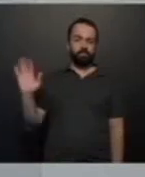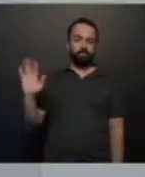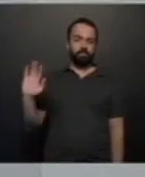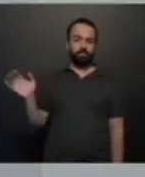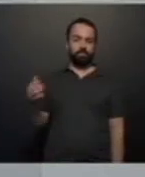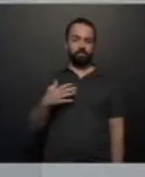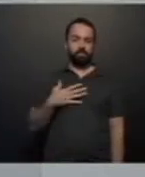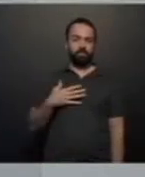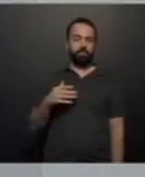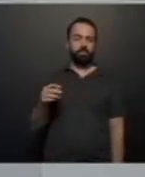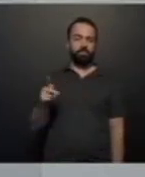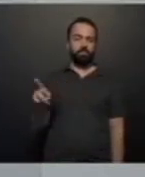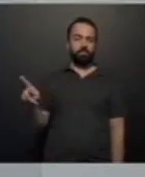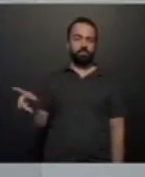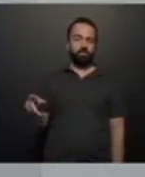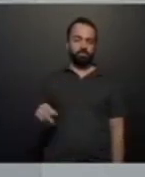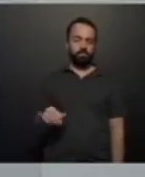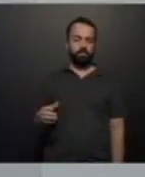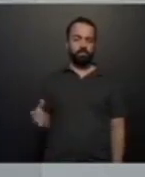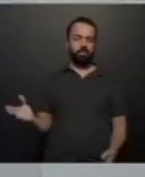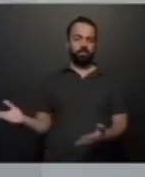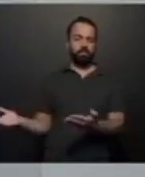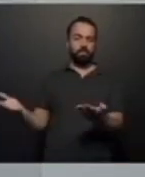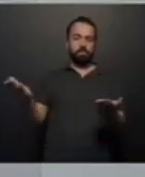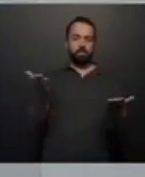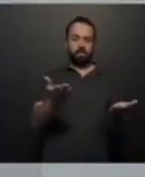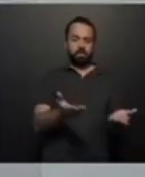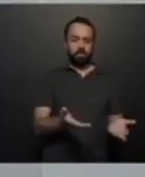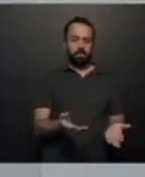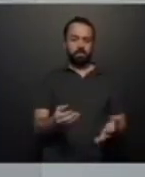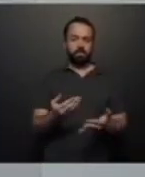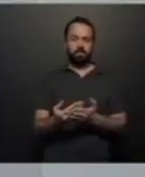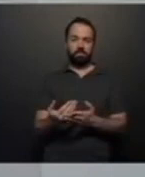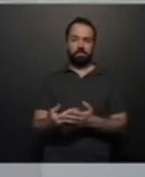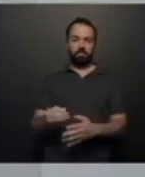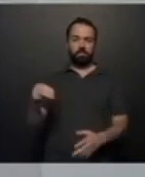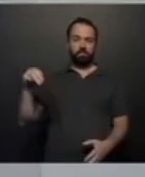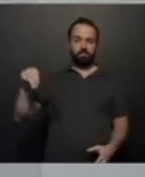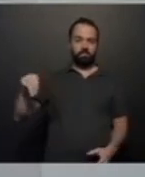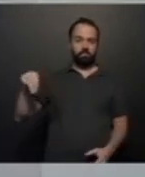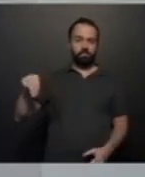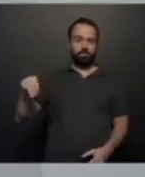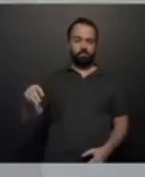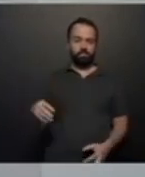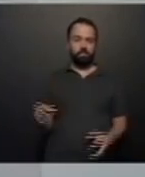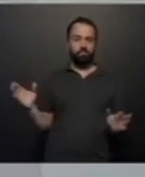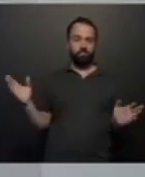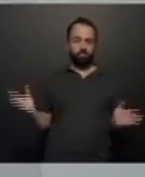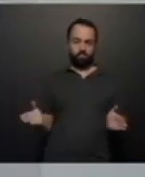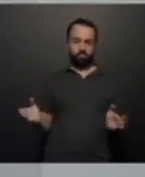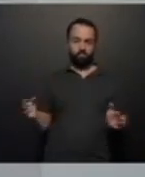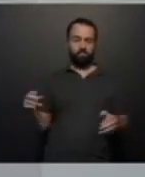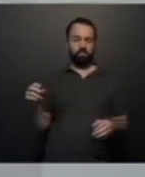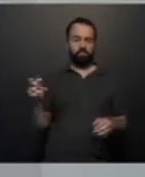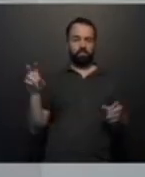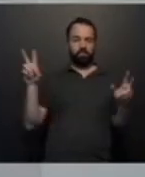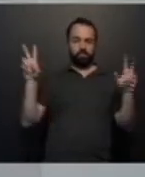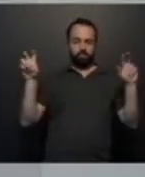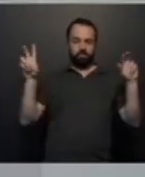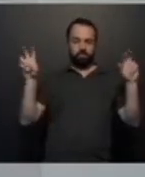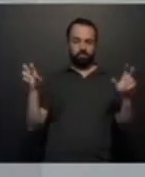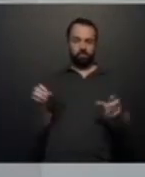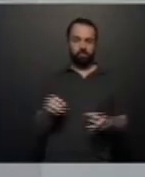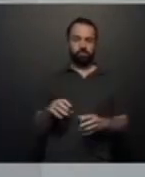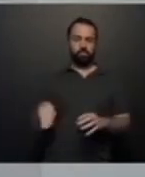Olá, eu sou o Anderson. Sejam bem-vindos a uma aula de matemática. O tema da nossa aula de hoje é os conjuntos